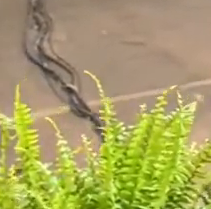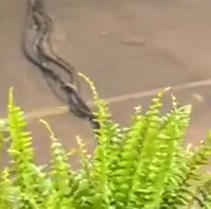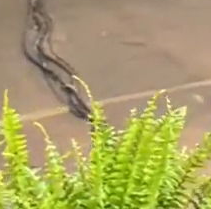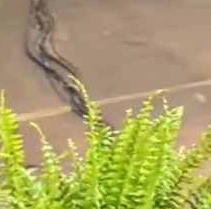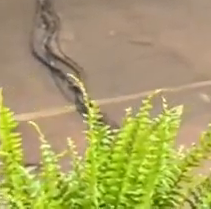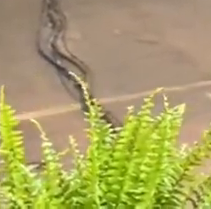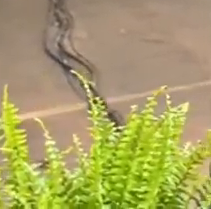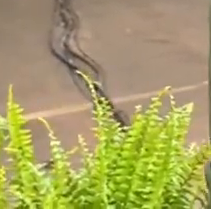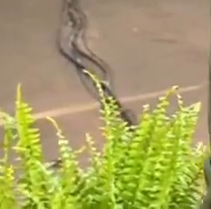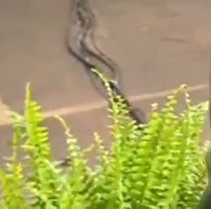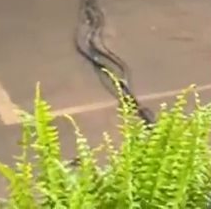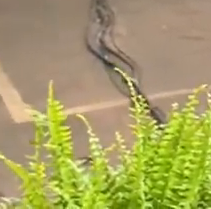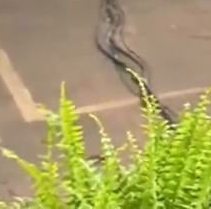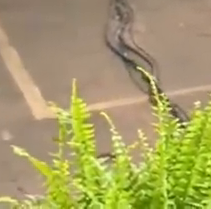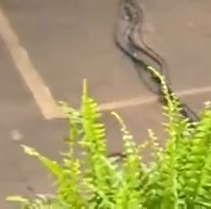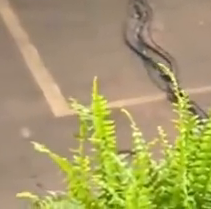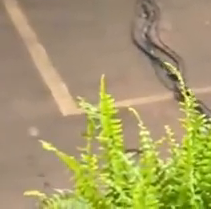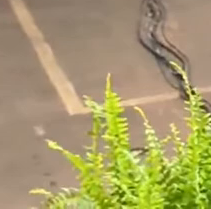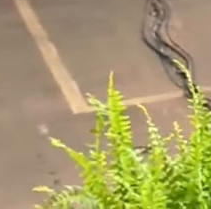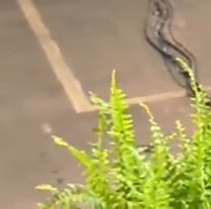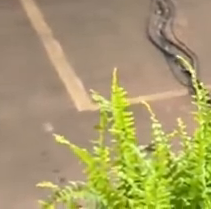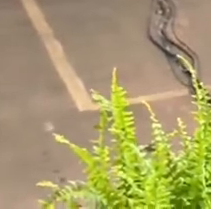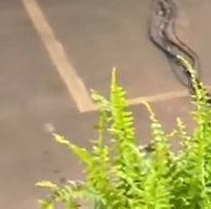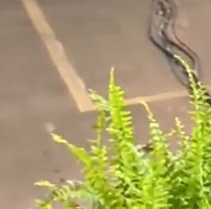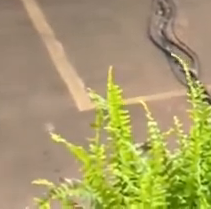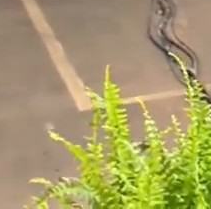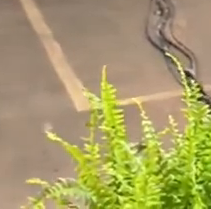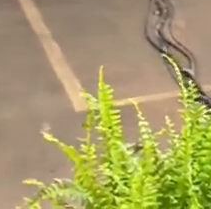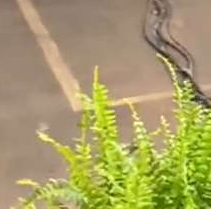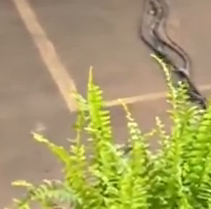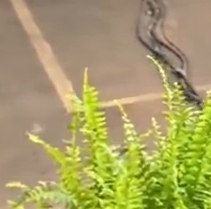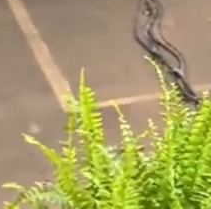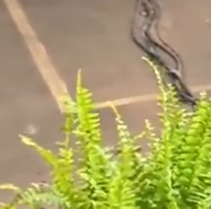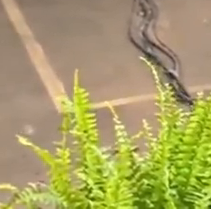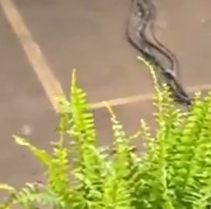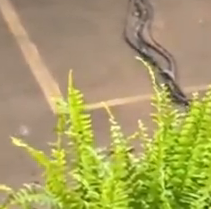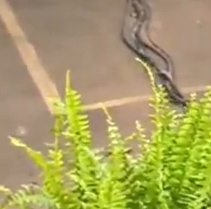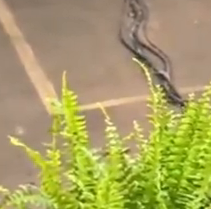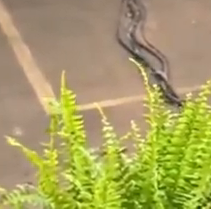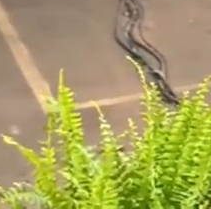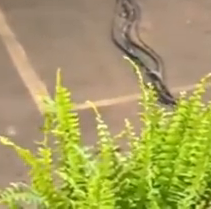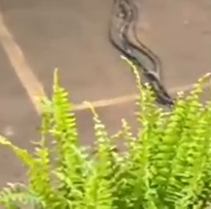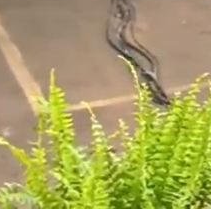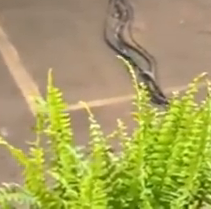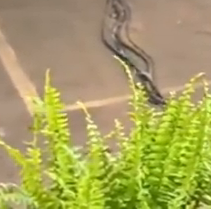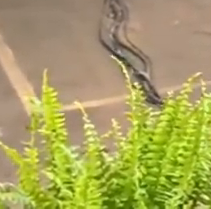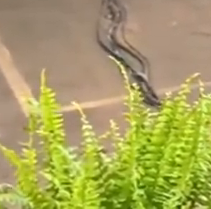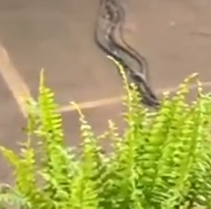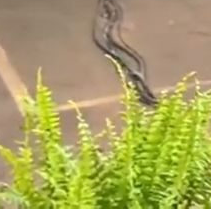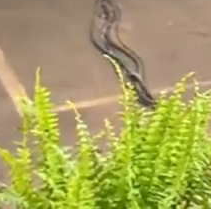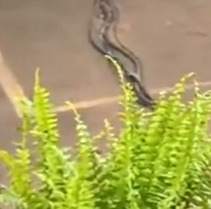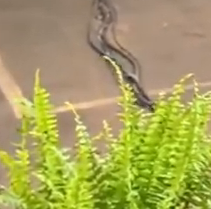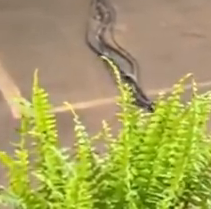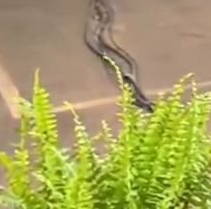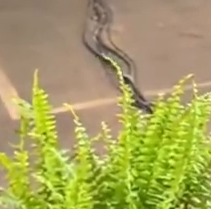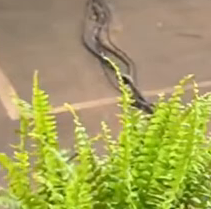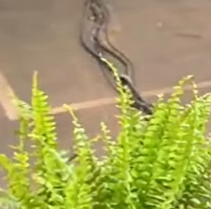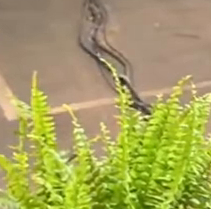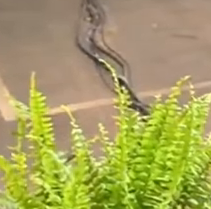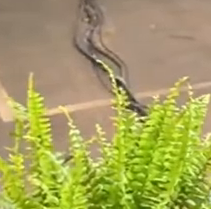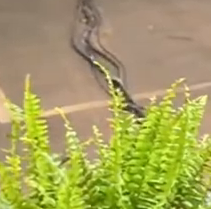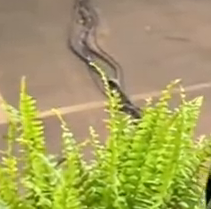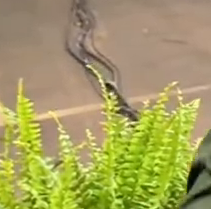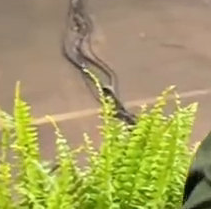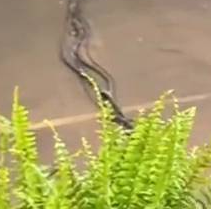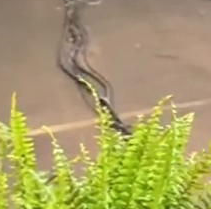a vida da igreja com a ministração Sadia da palavra de Deus te convidamos também para amanhã pela manhã participar no nosso tempo